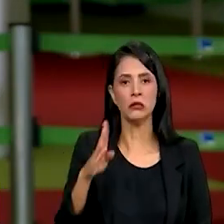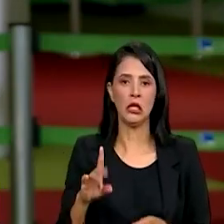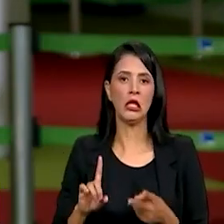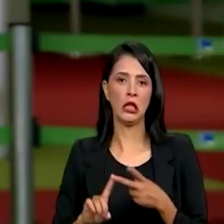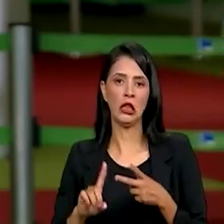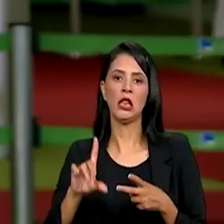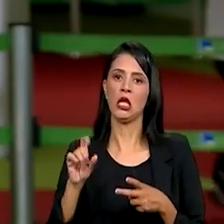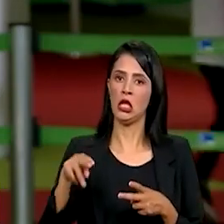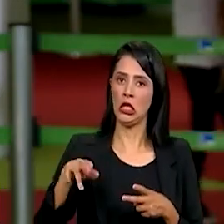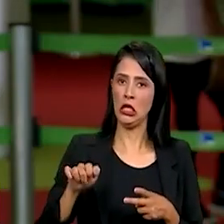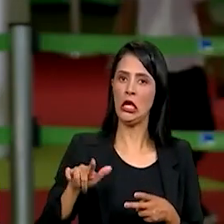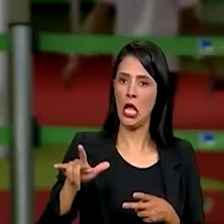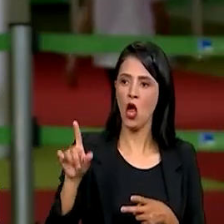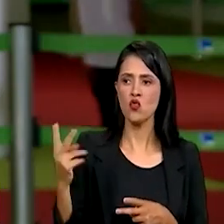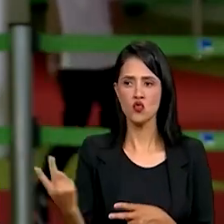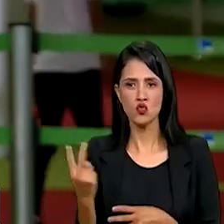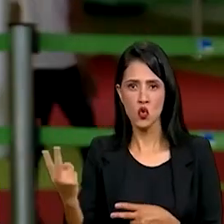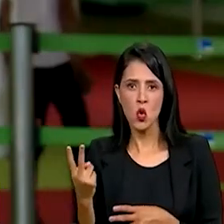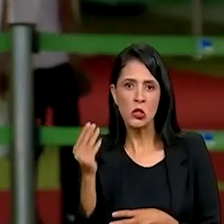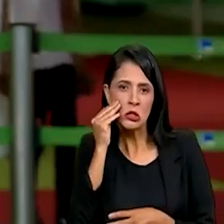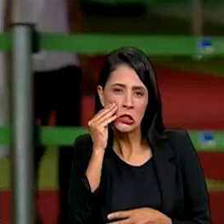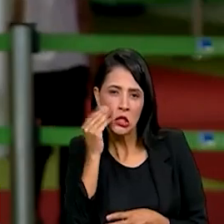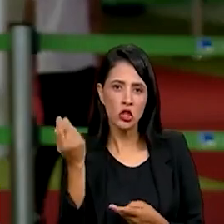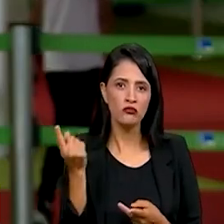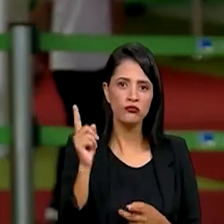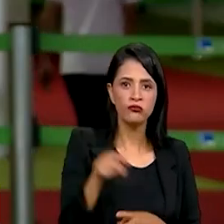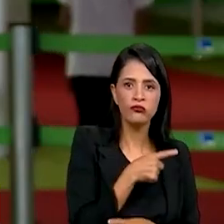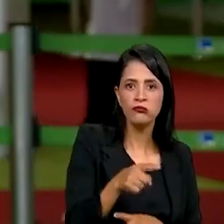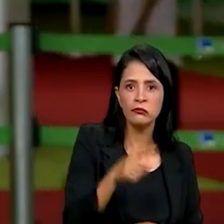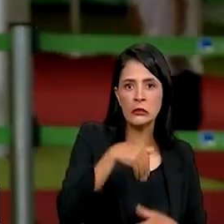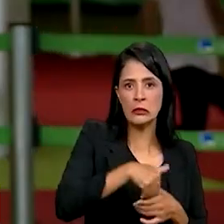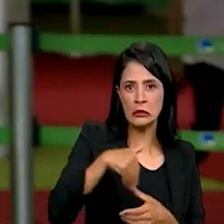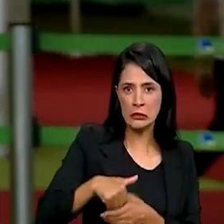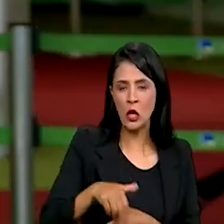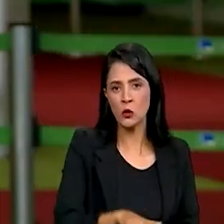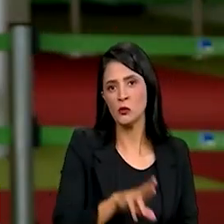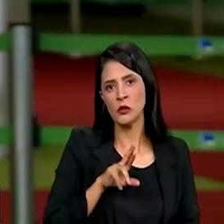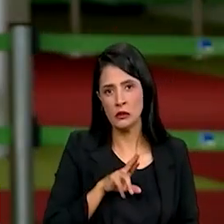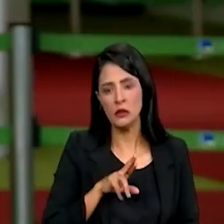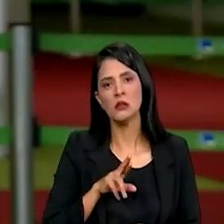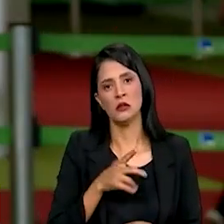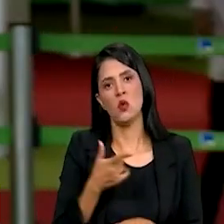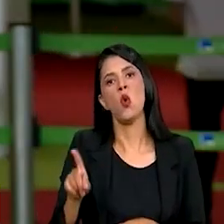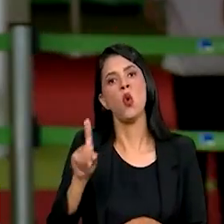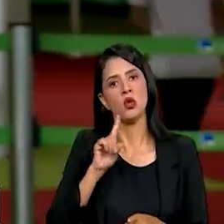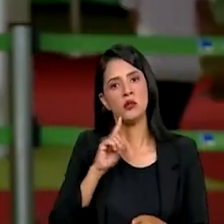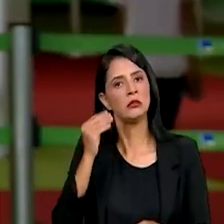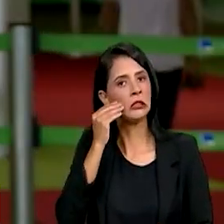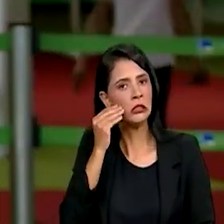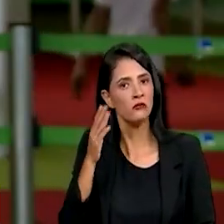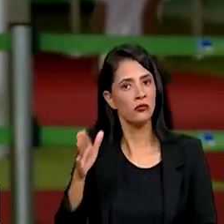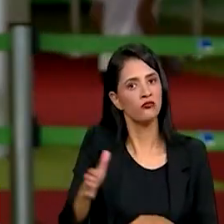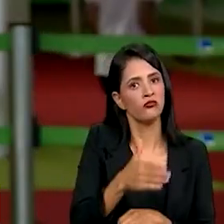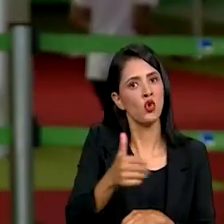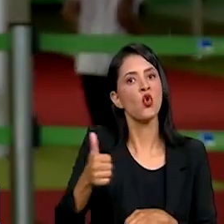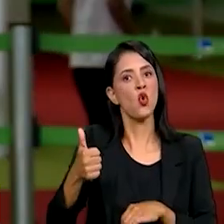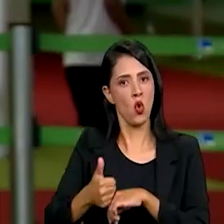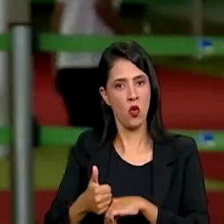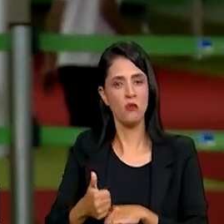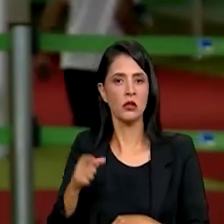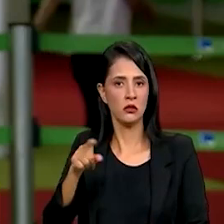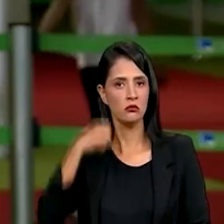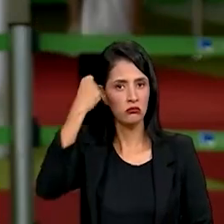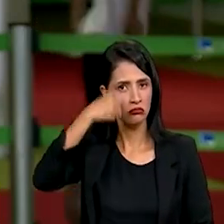mentores de uma suposta tentativa de anular o resultado das eleições, em outras palavras, aí, uma tentativa de golpe. O